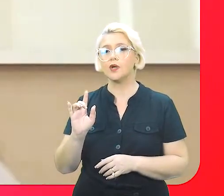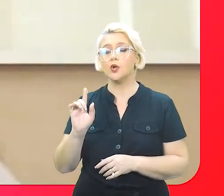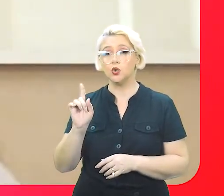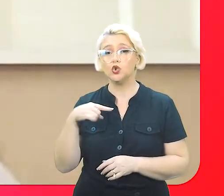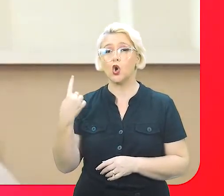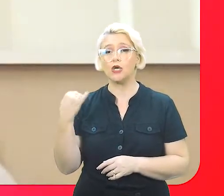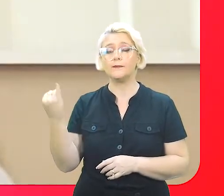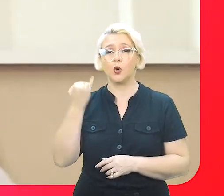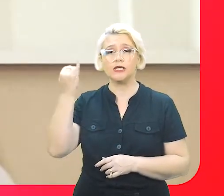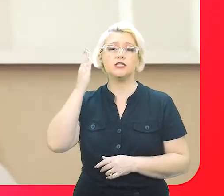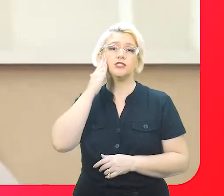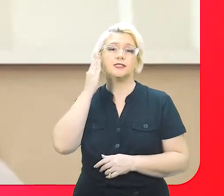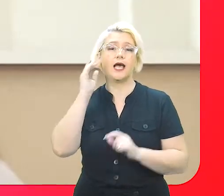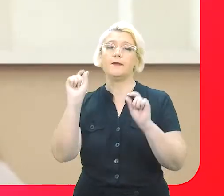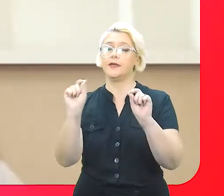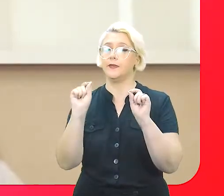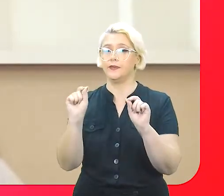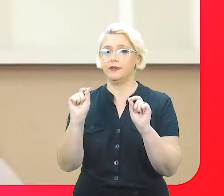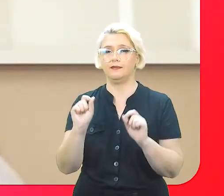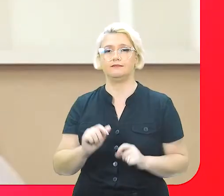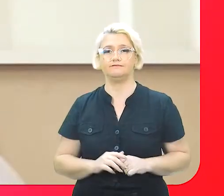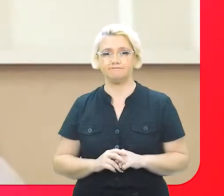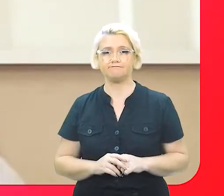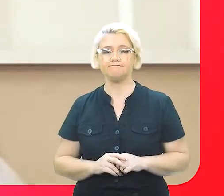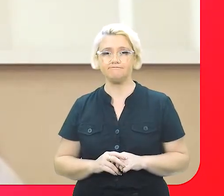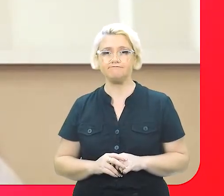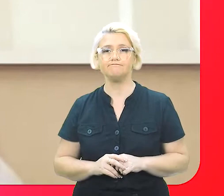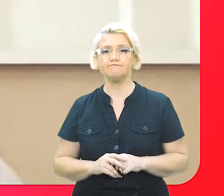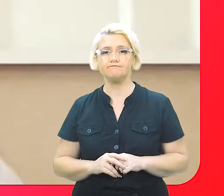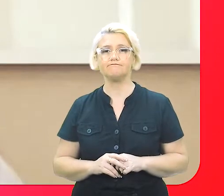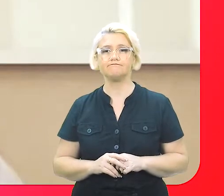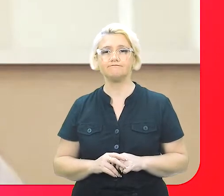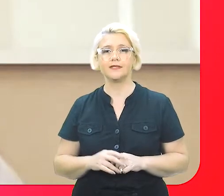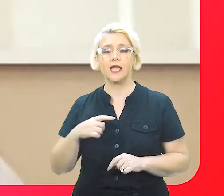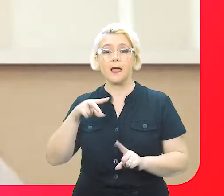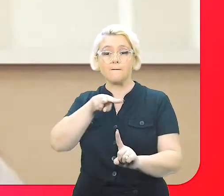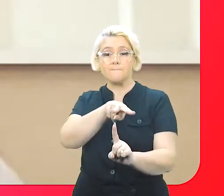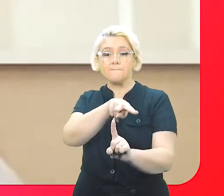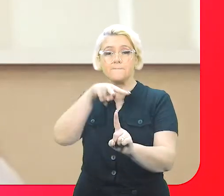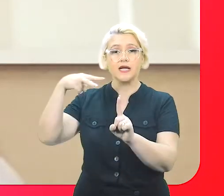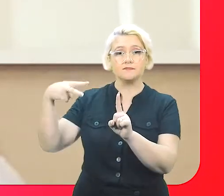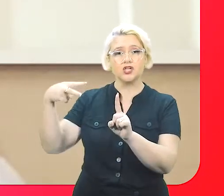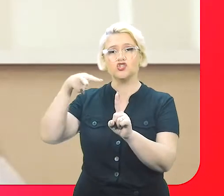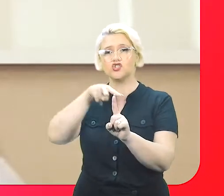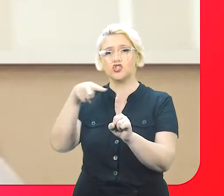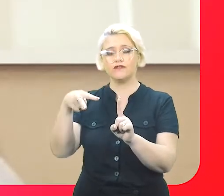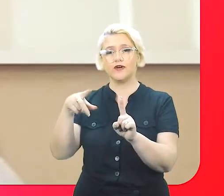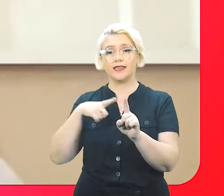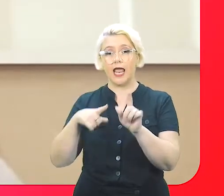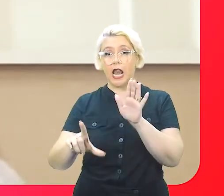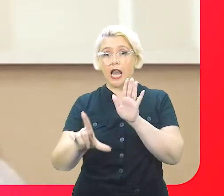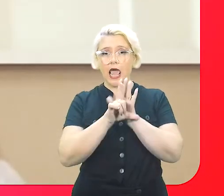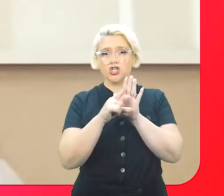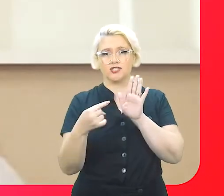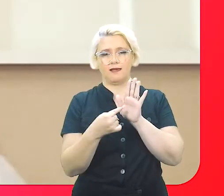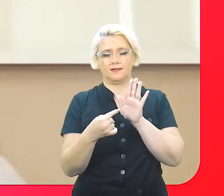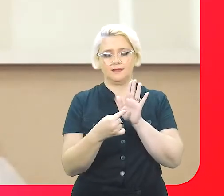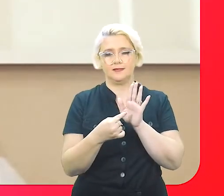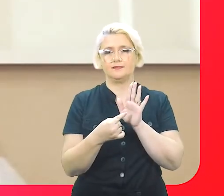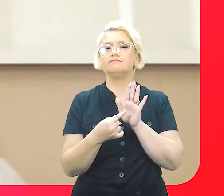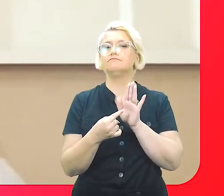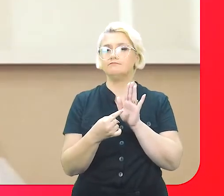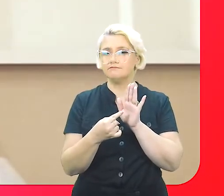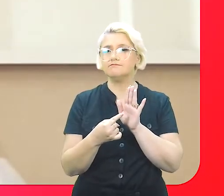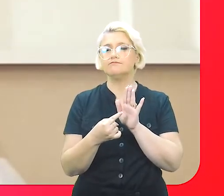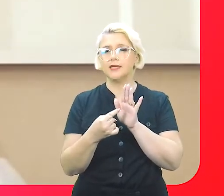importante dizer é que, do ponto de vista legal, não é?